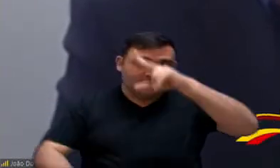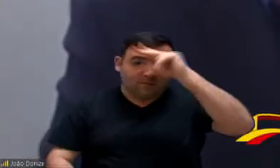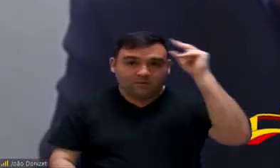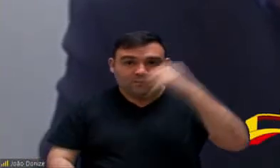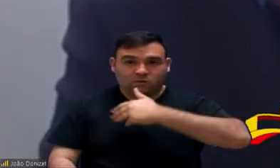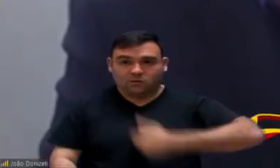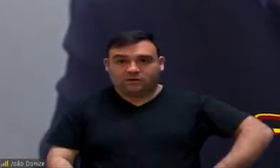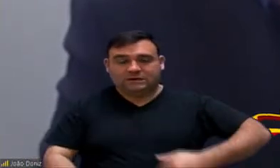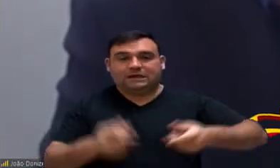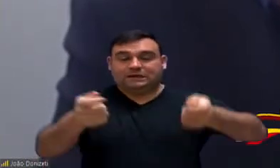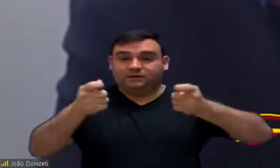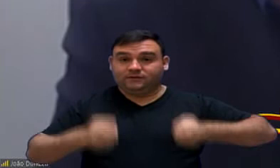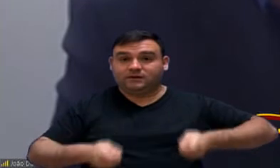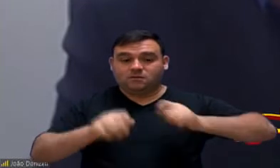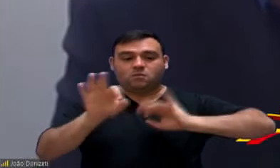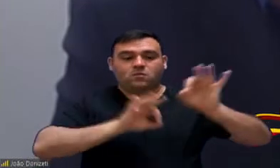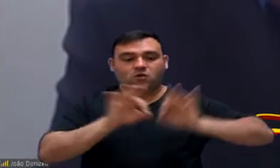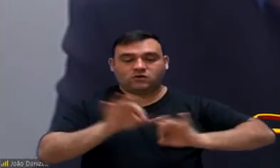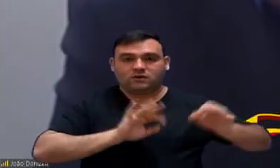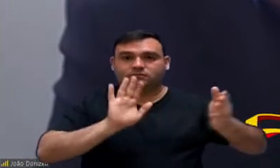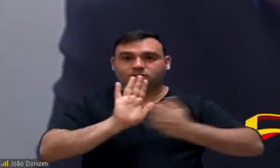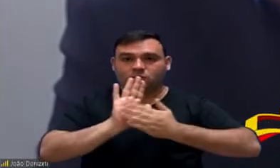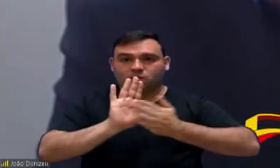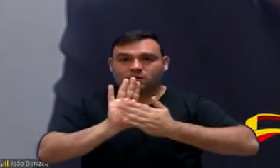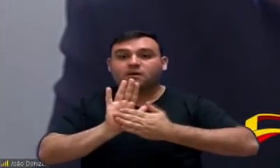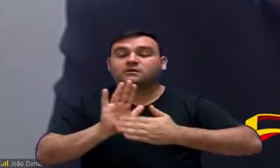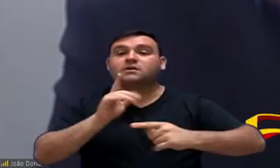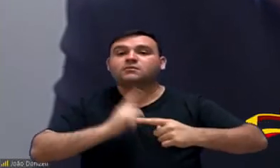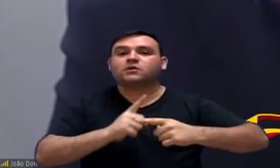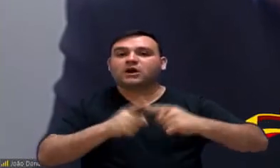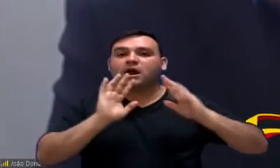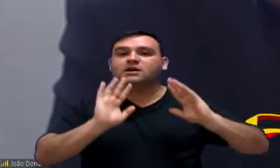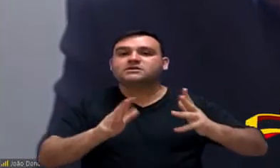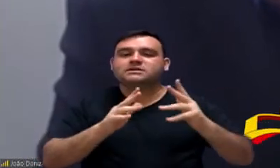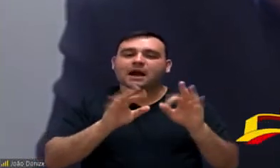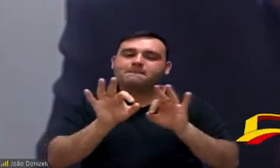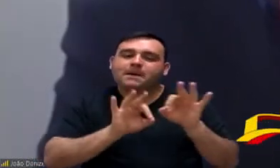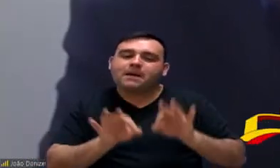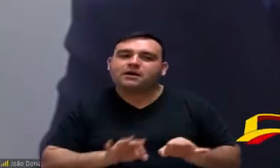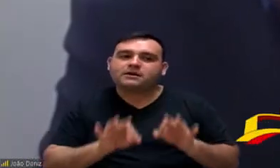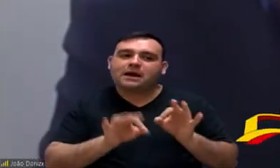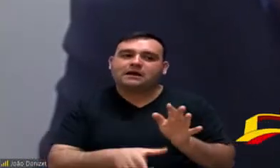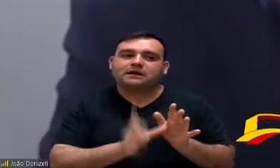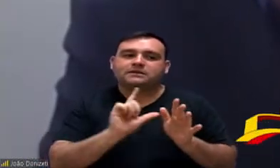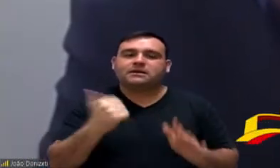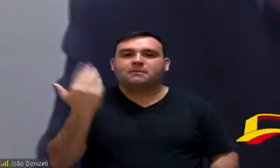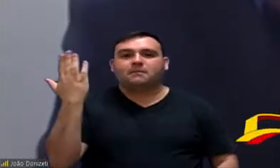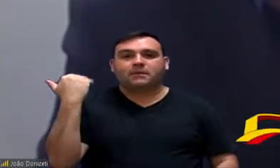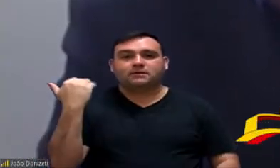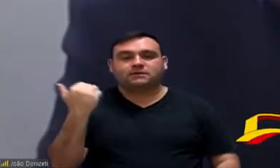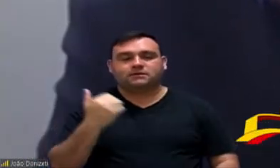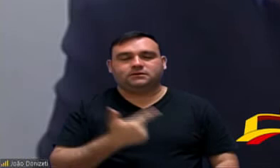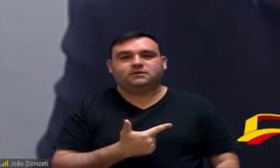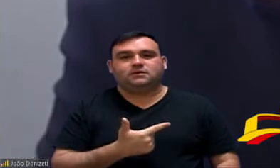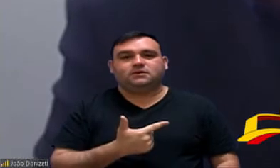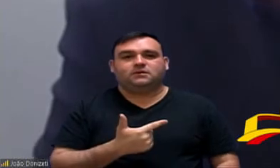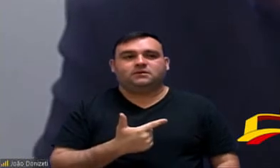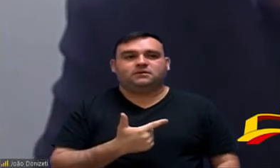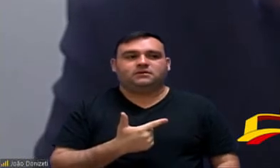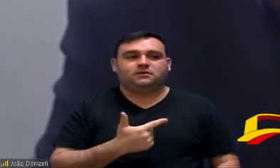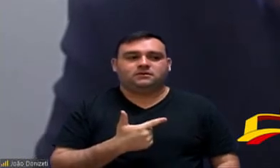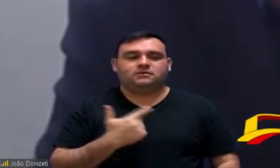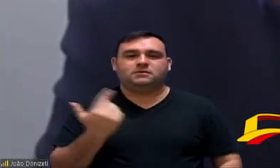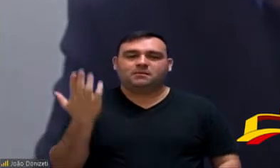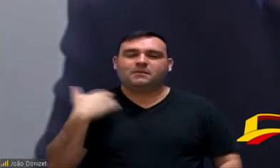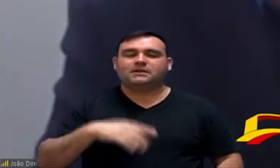Executivo nos envie um projeto de lei que já foi semi-elaborado no exercício da